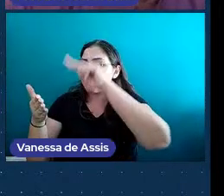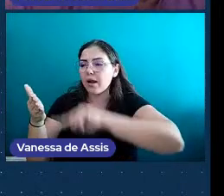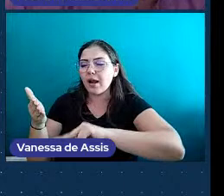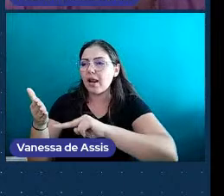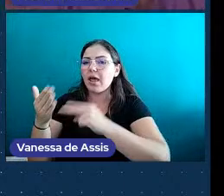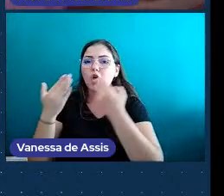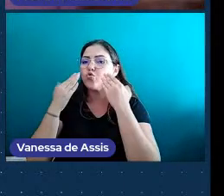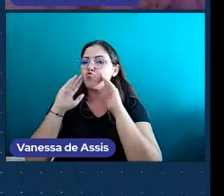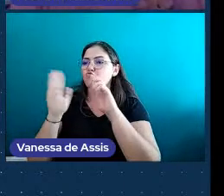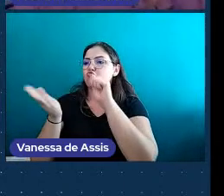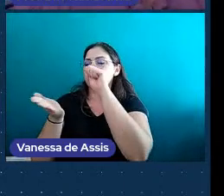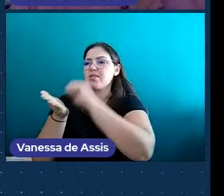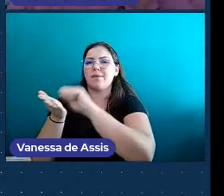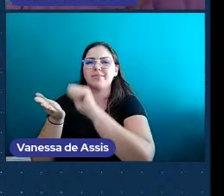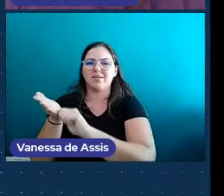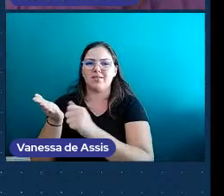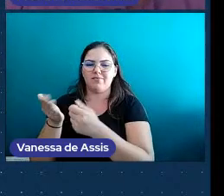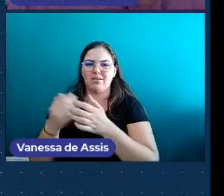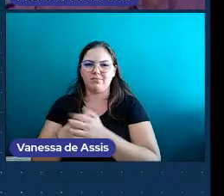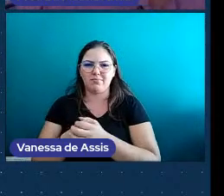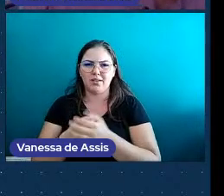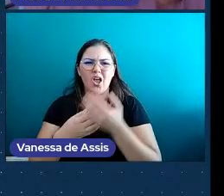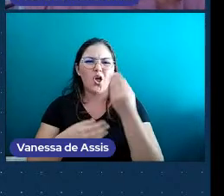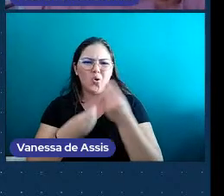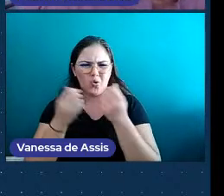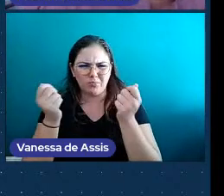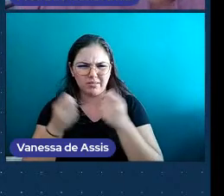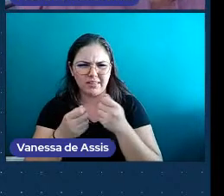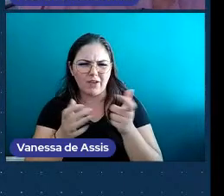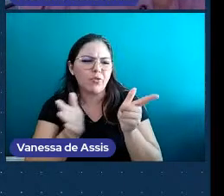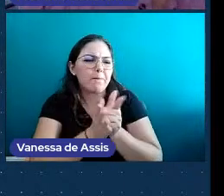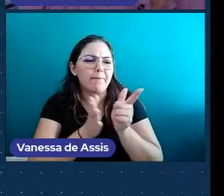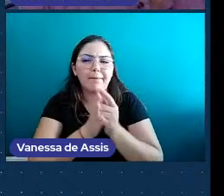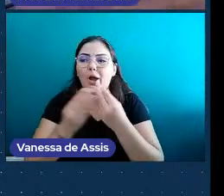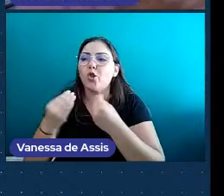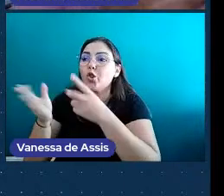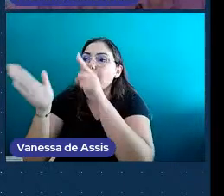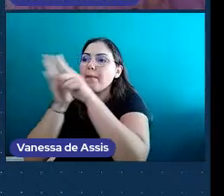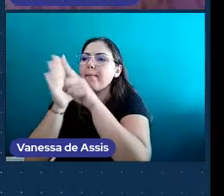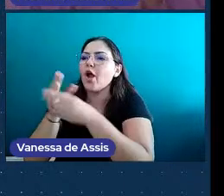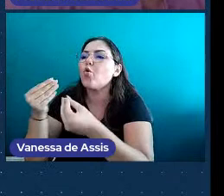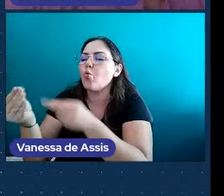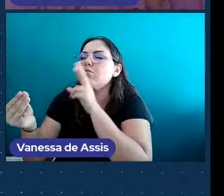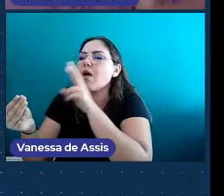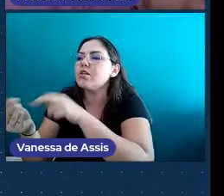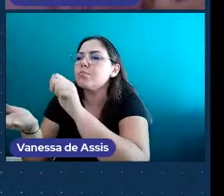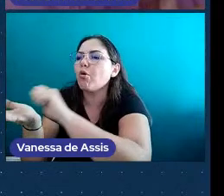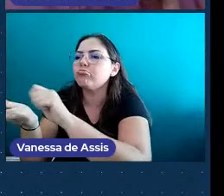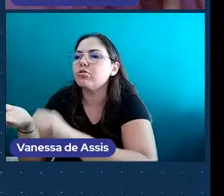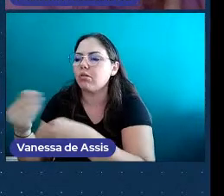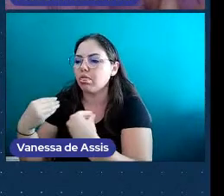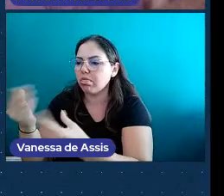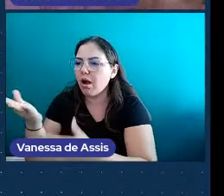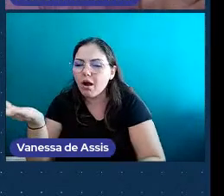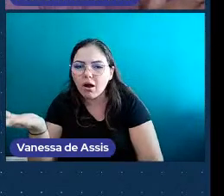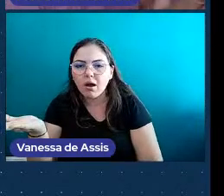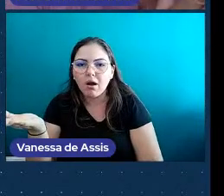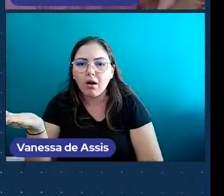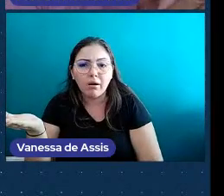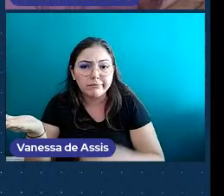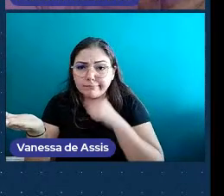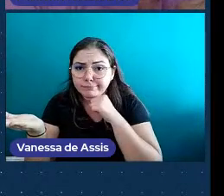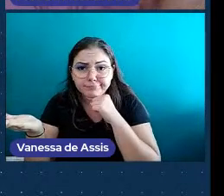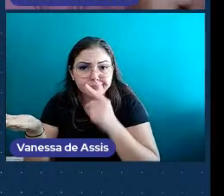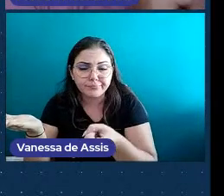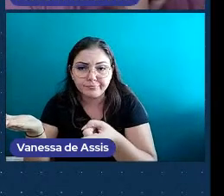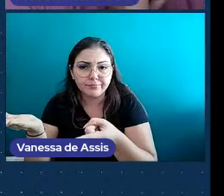entregar a essas pessoas um questionário para elas responderem. Não tem nem sentido isso, né? Já que são pessoas de pouca leitura e pouca